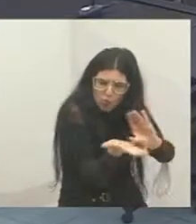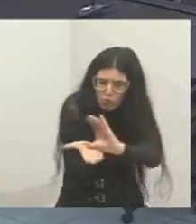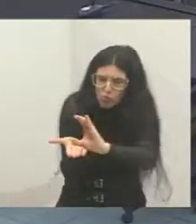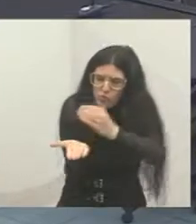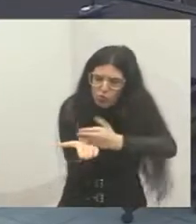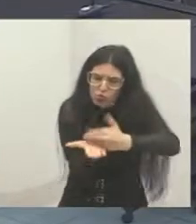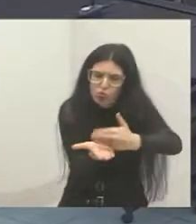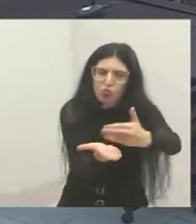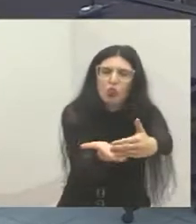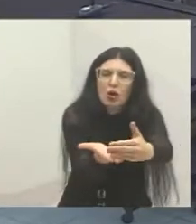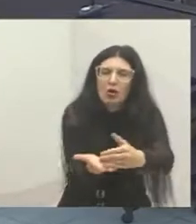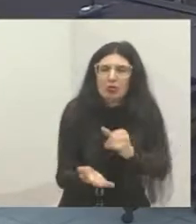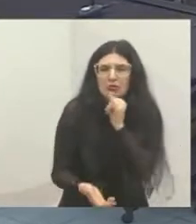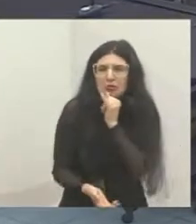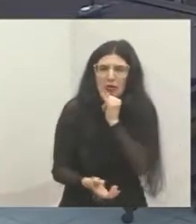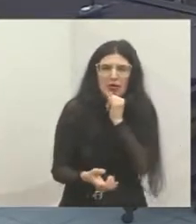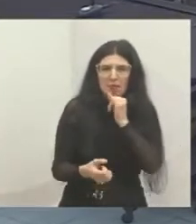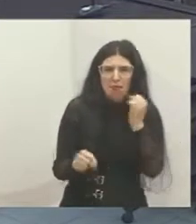na saúde.